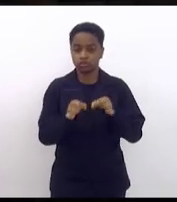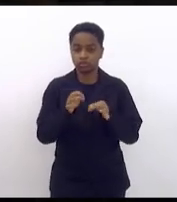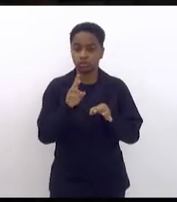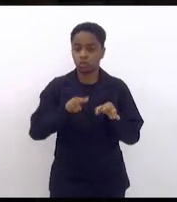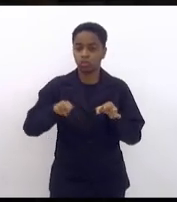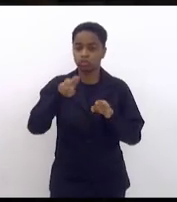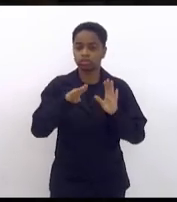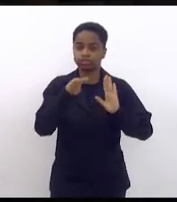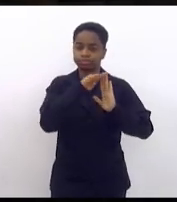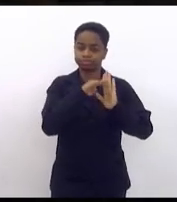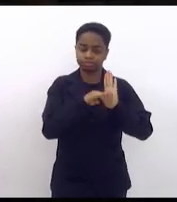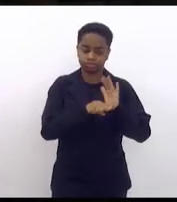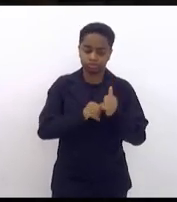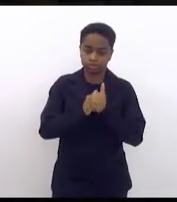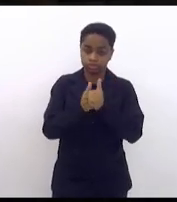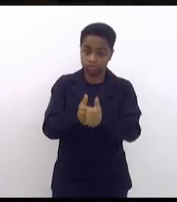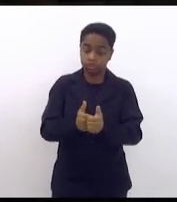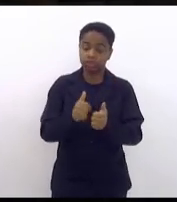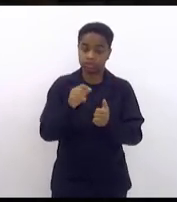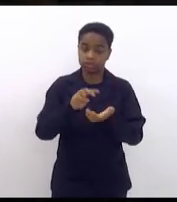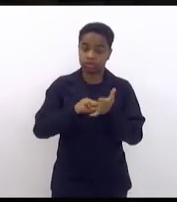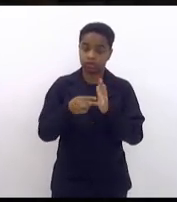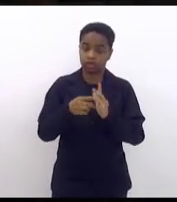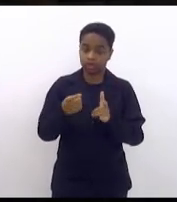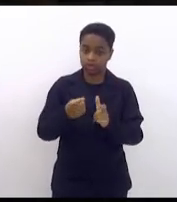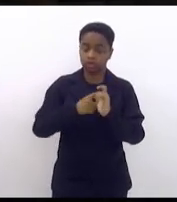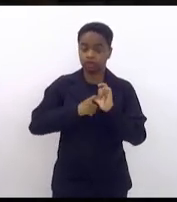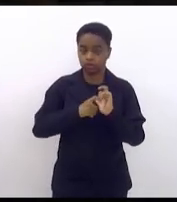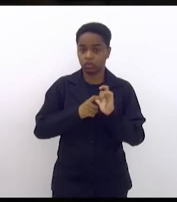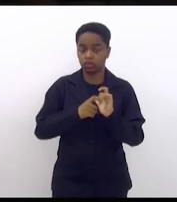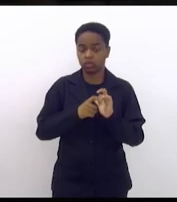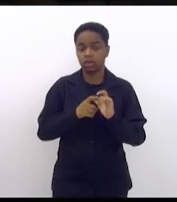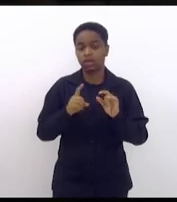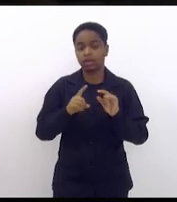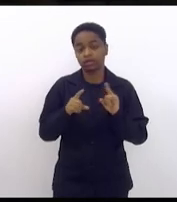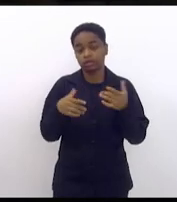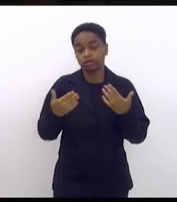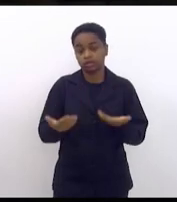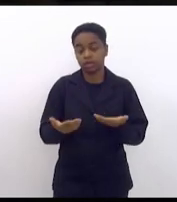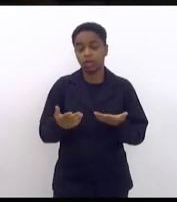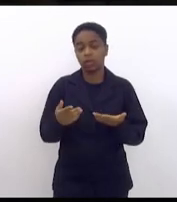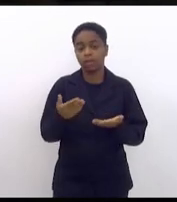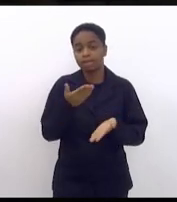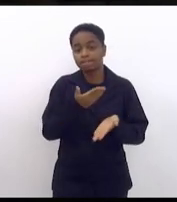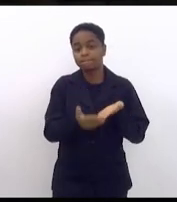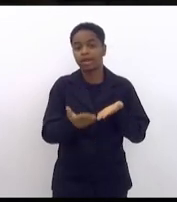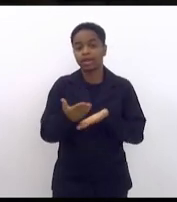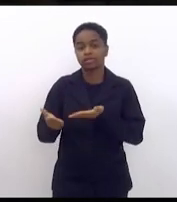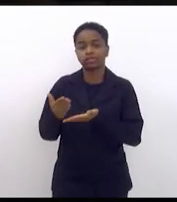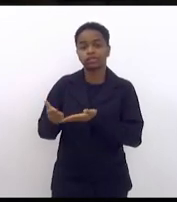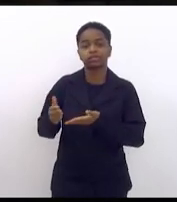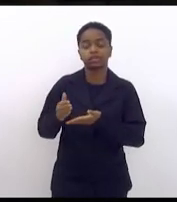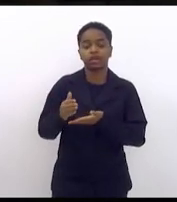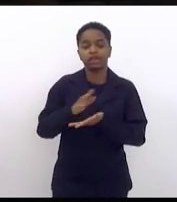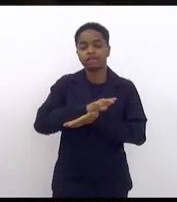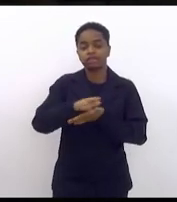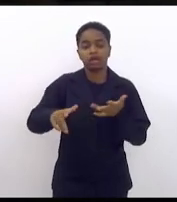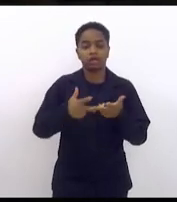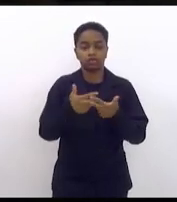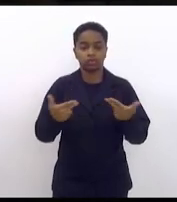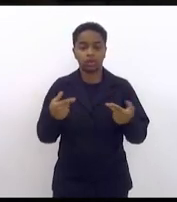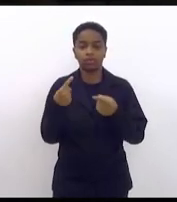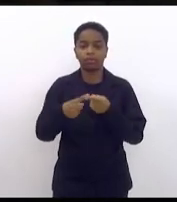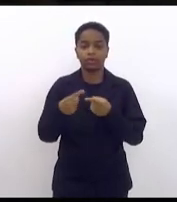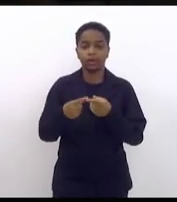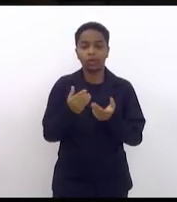sistêmica, ele é devedor quanto mais. E, por via de consequência, perde diversas benesses, porque ele passa a